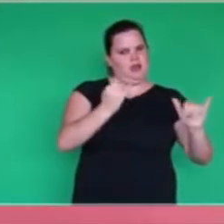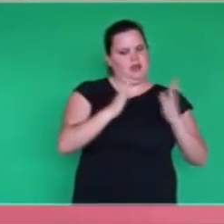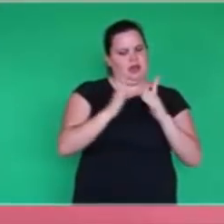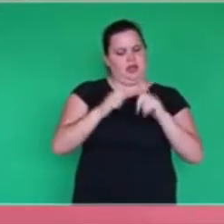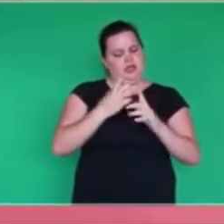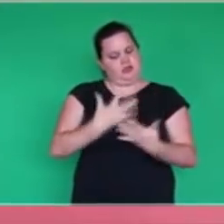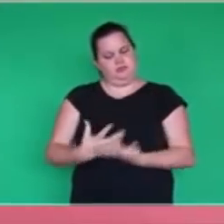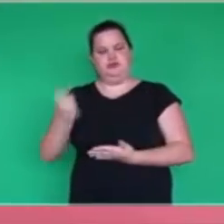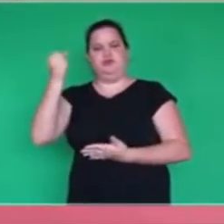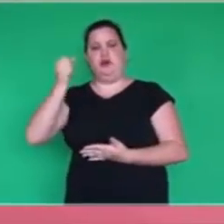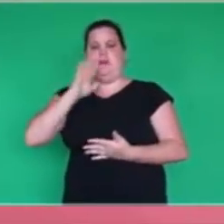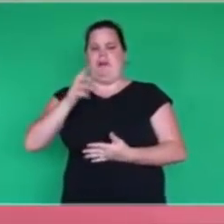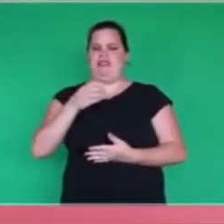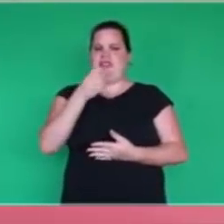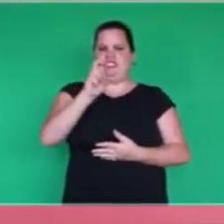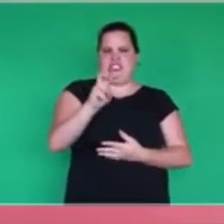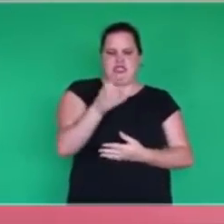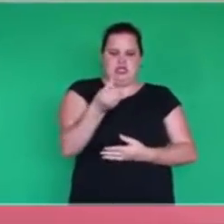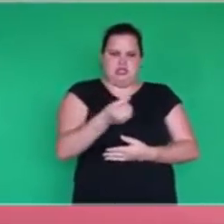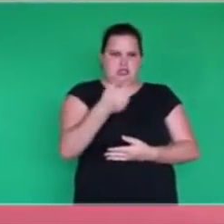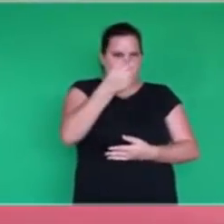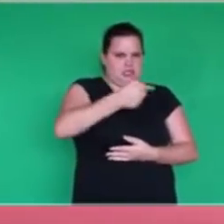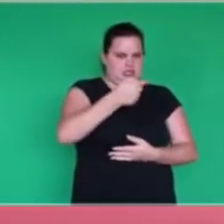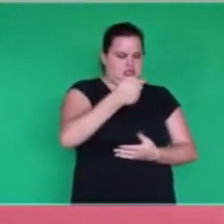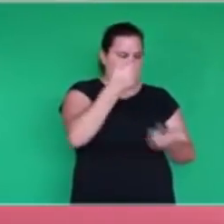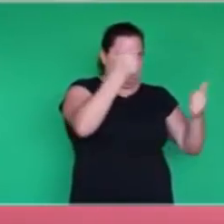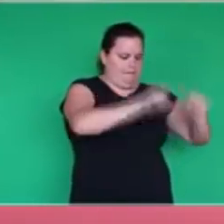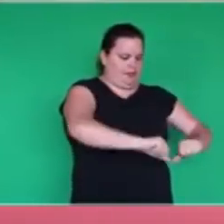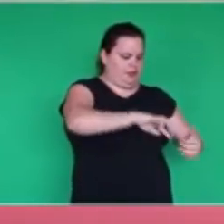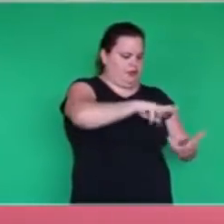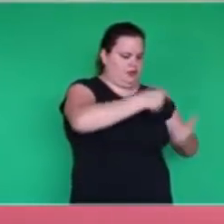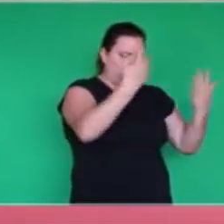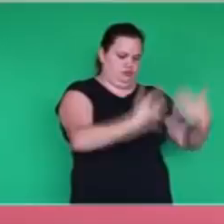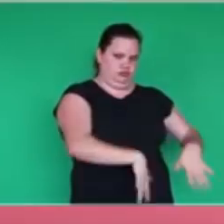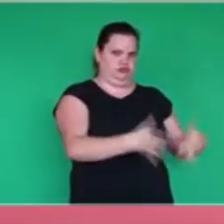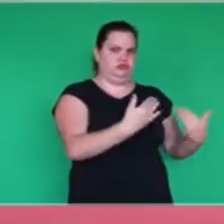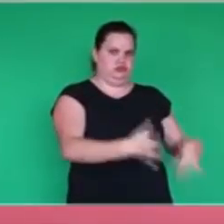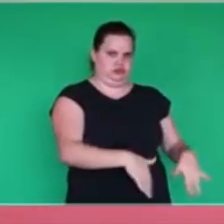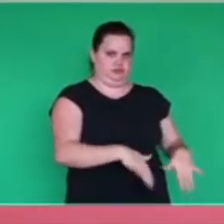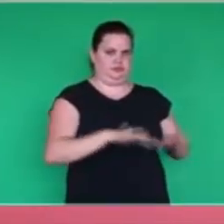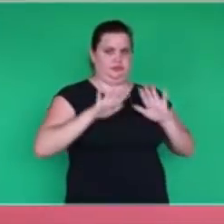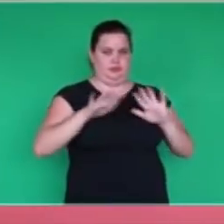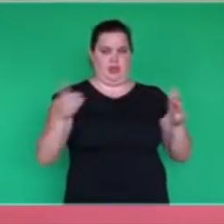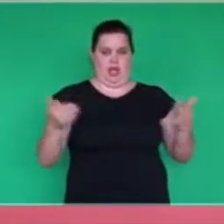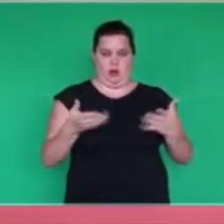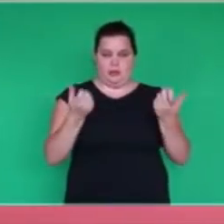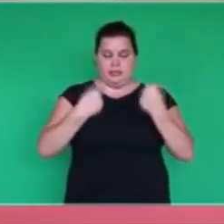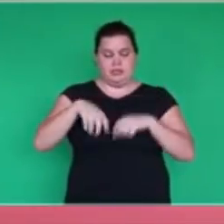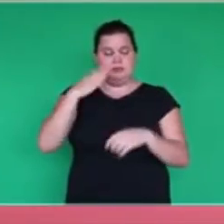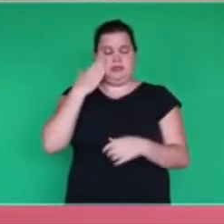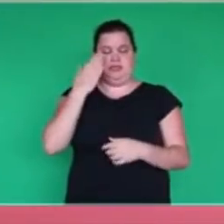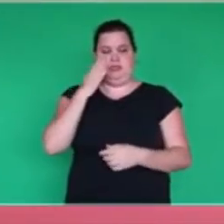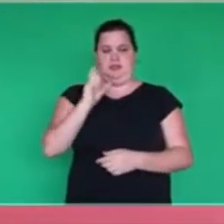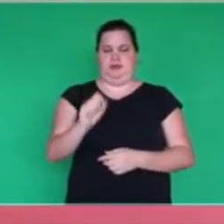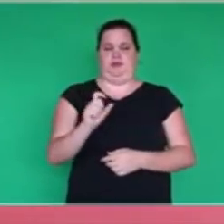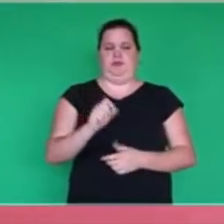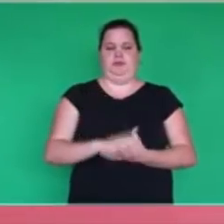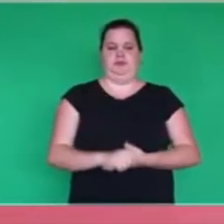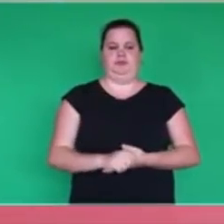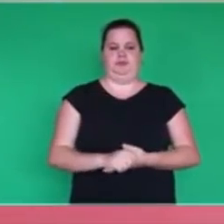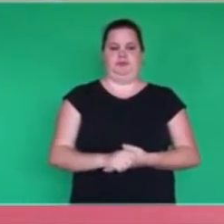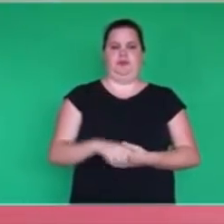que cai na grande tribulação. Vamos então nos colocando, nos posicionando para entender